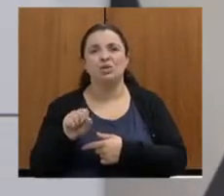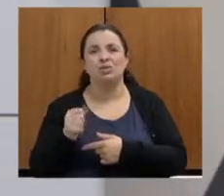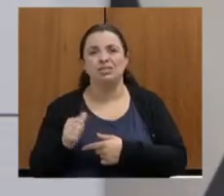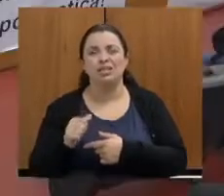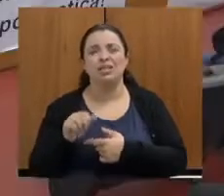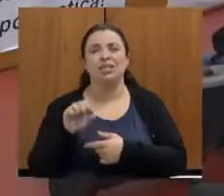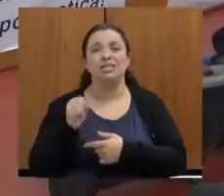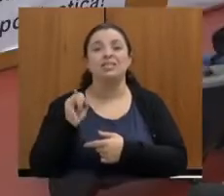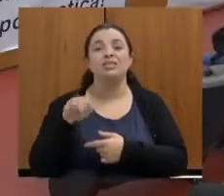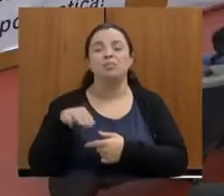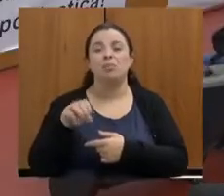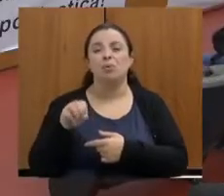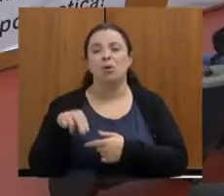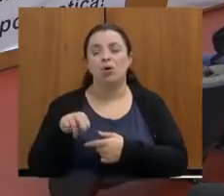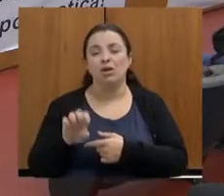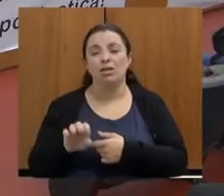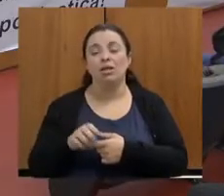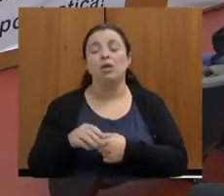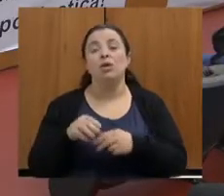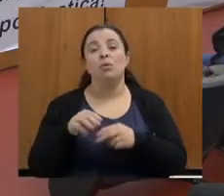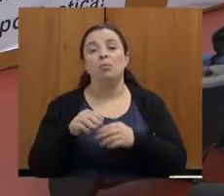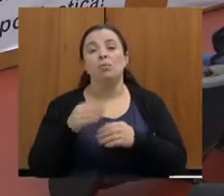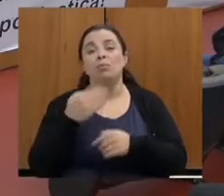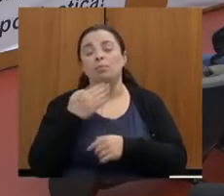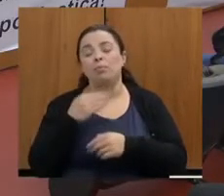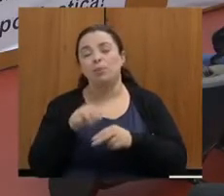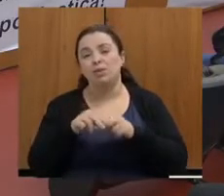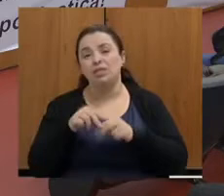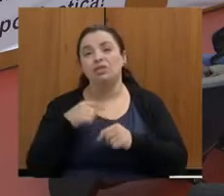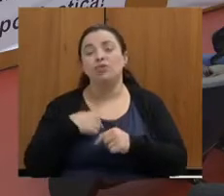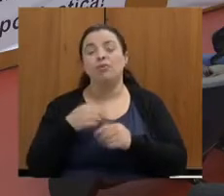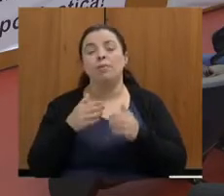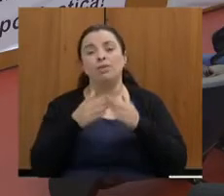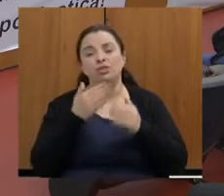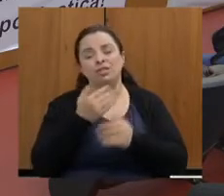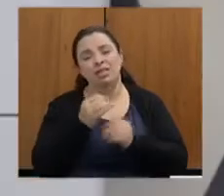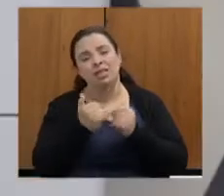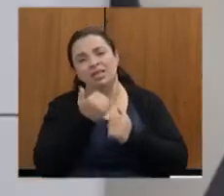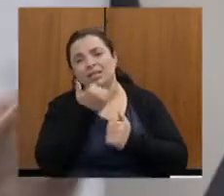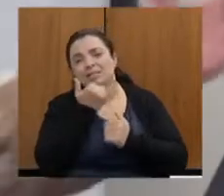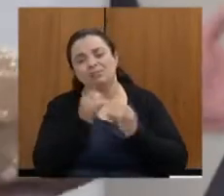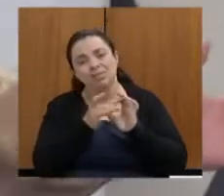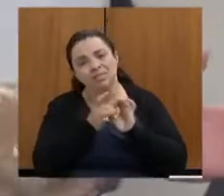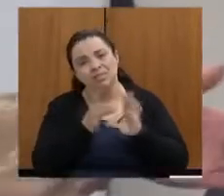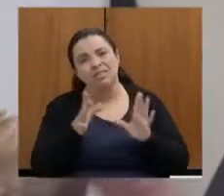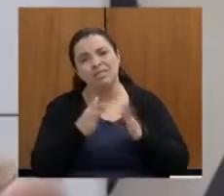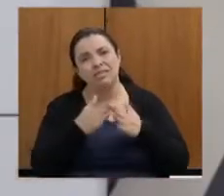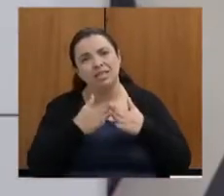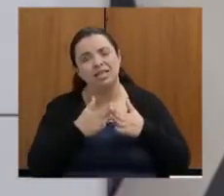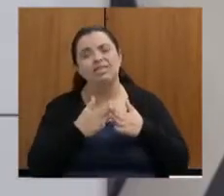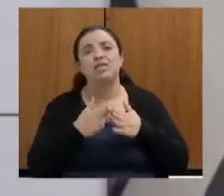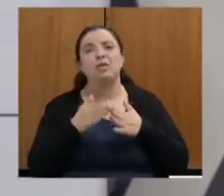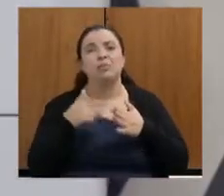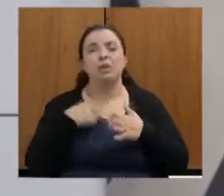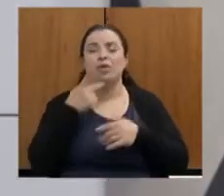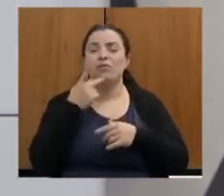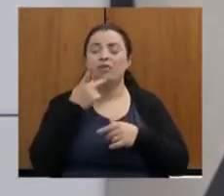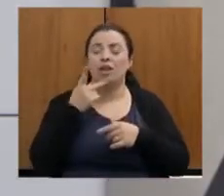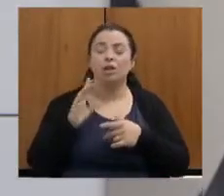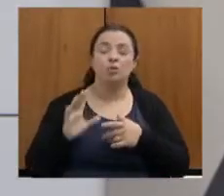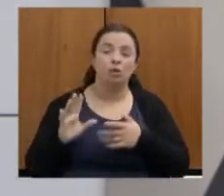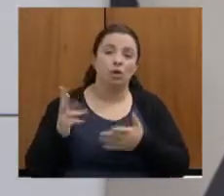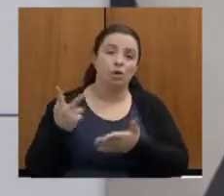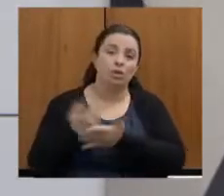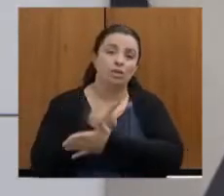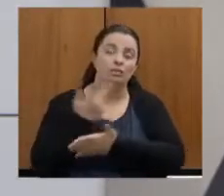do lado né então é por isso que eu quero pedir licença para Elas hoje para poder falar de um caso que vem sendo inviabilizado palavra que Tiago usou já